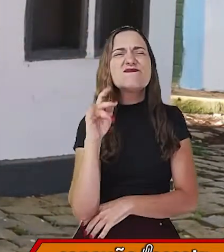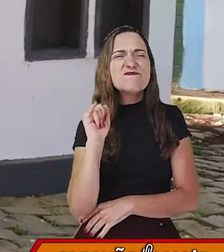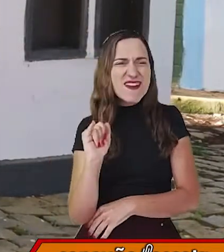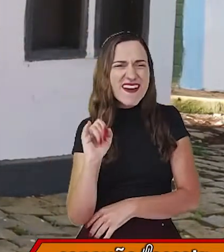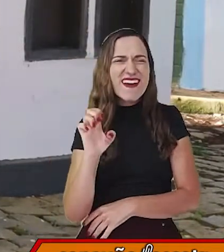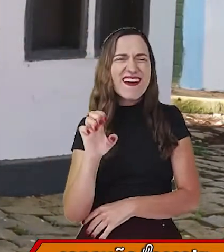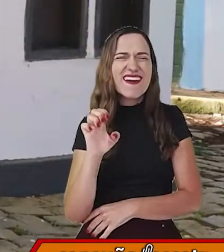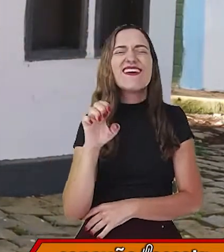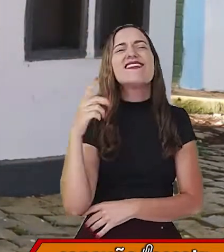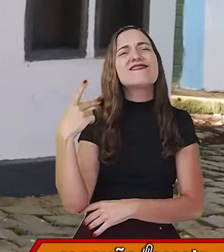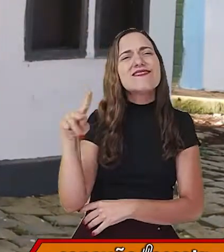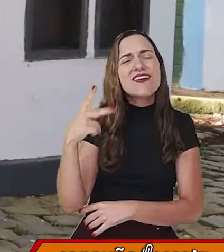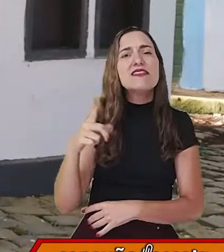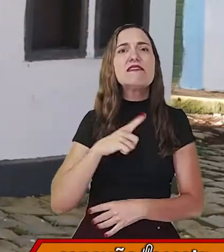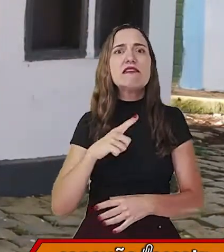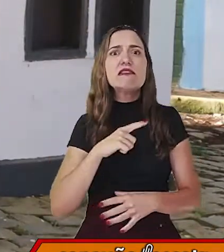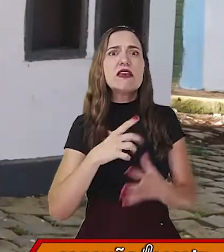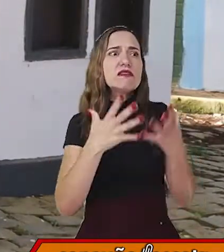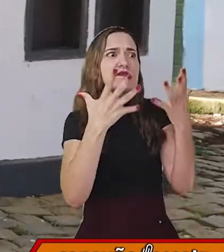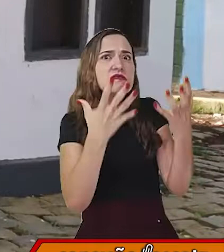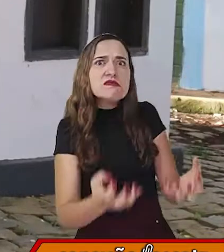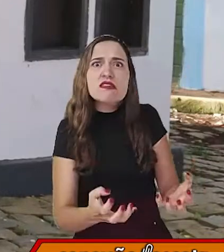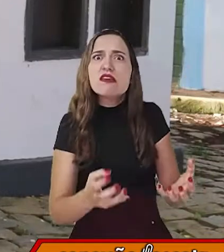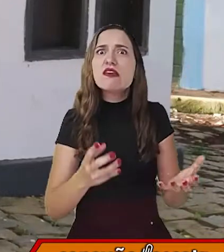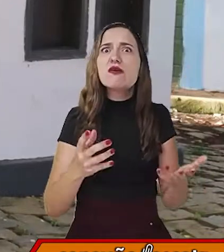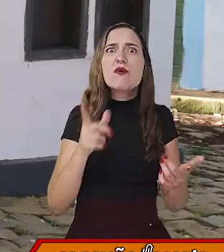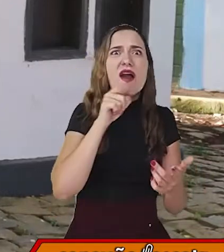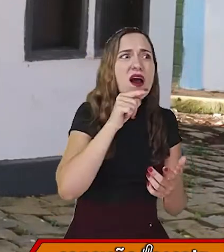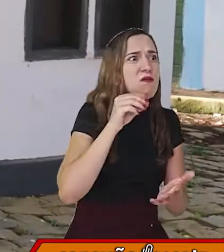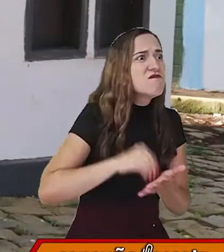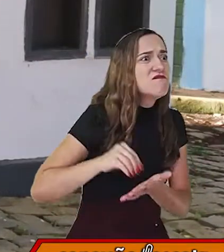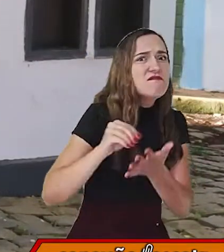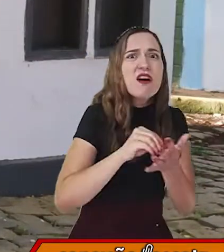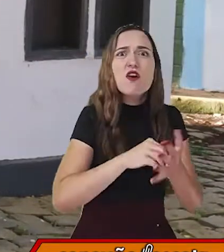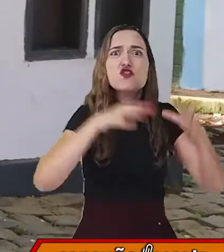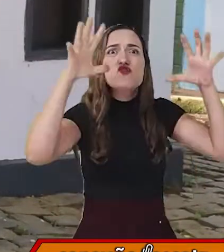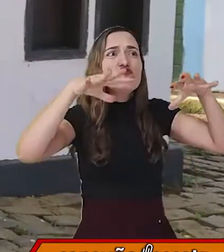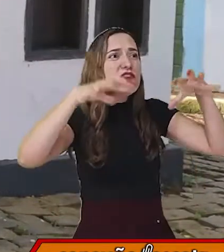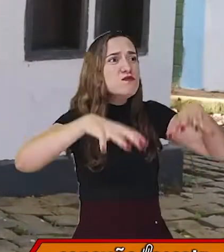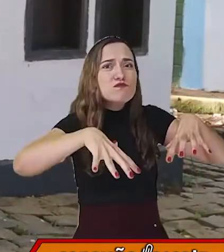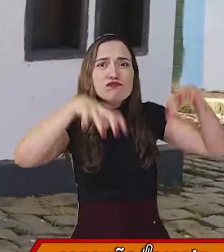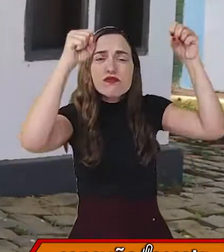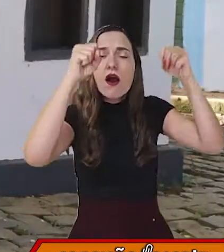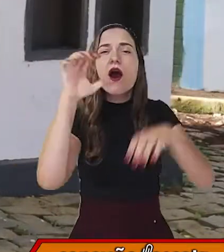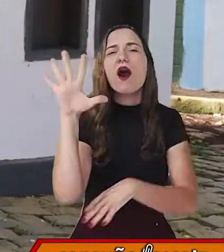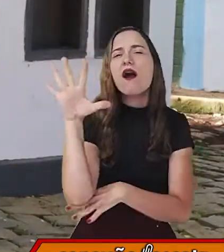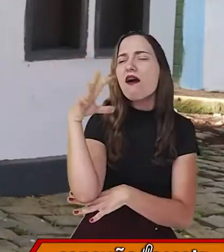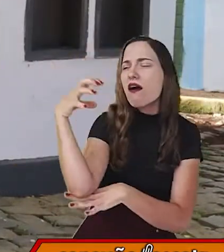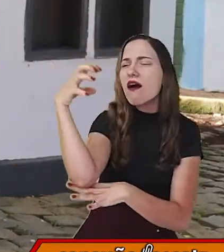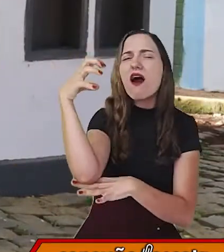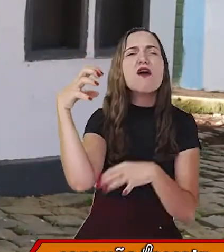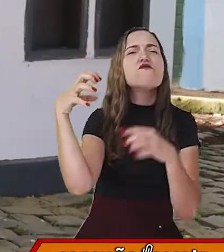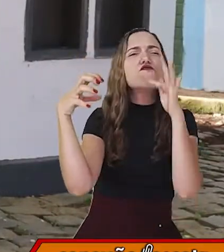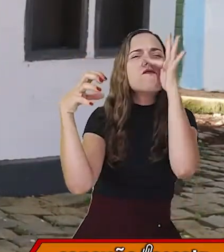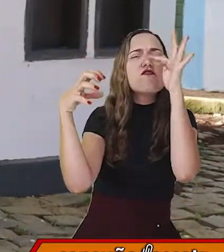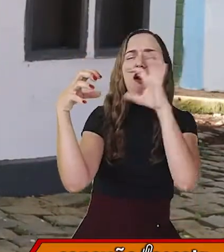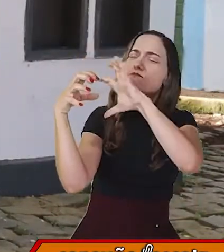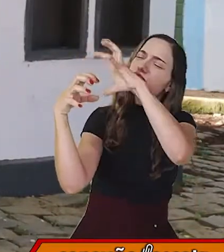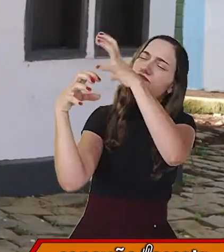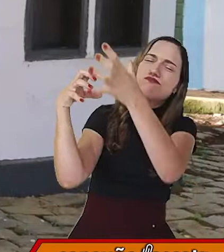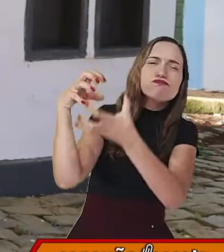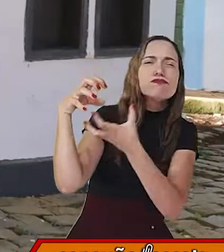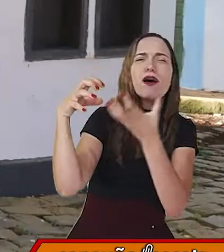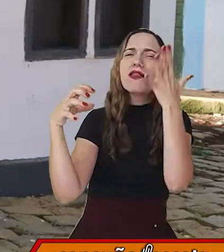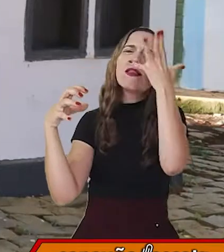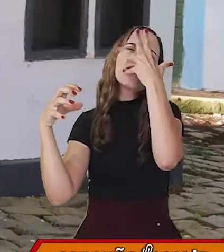Nessa época seca, aonde falta água, de poucas chuvas, vem o ipê e floresce dessa forma linda,